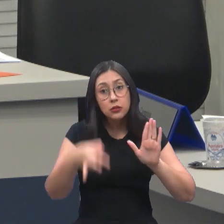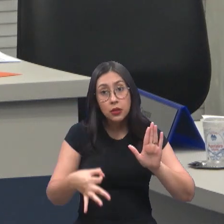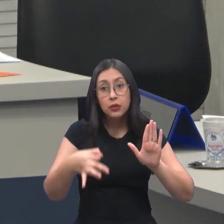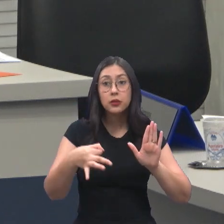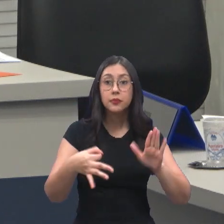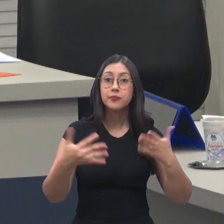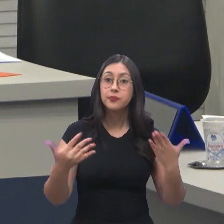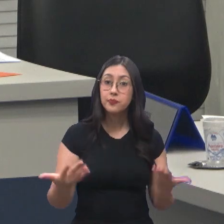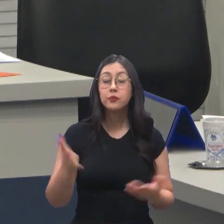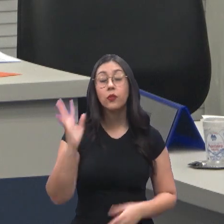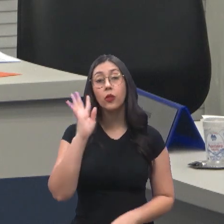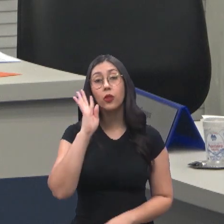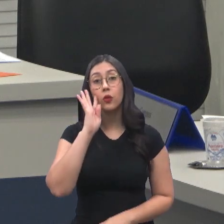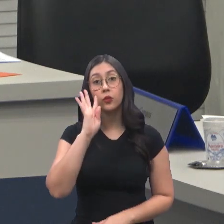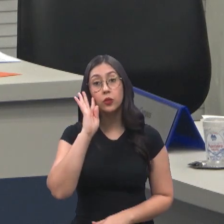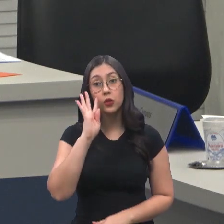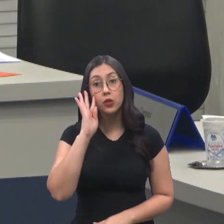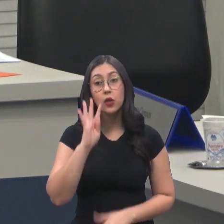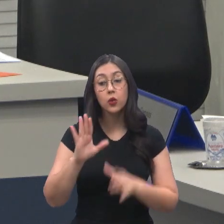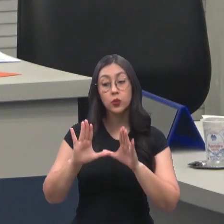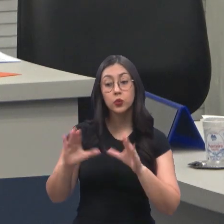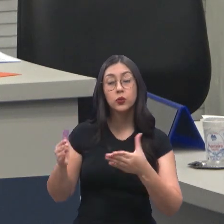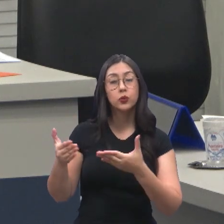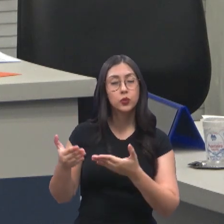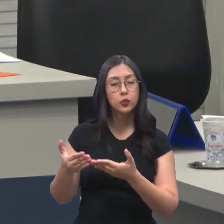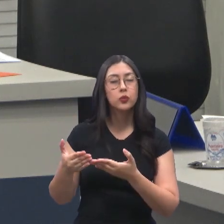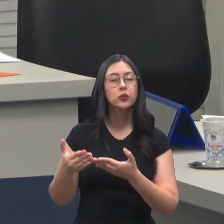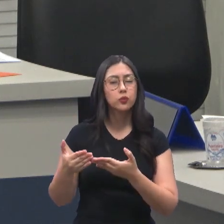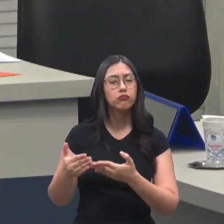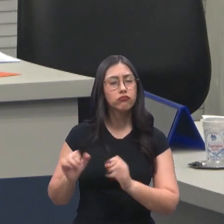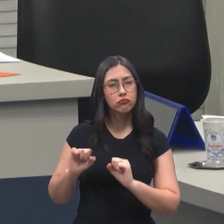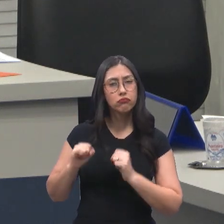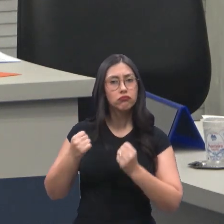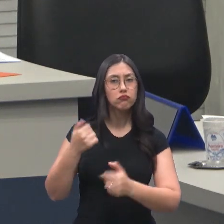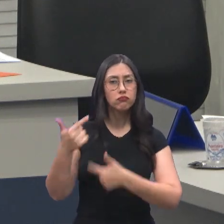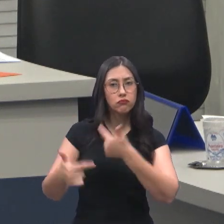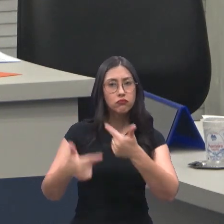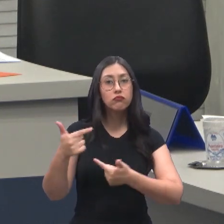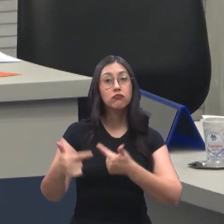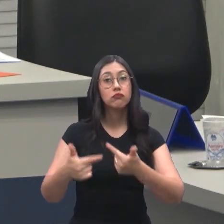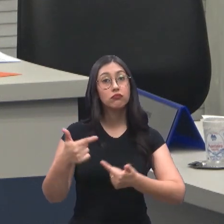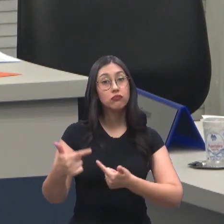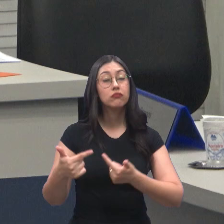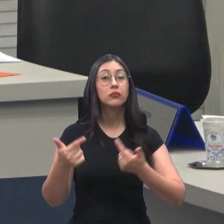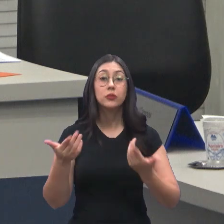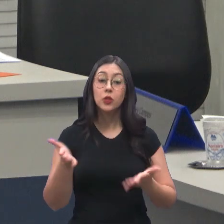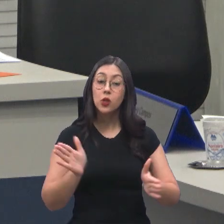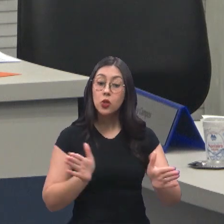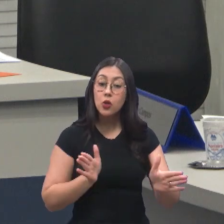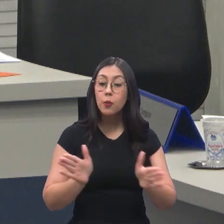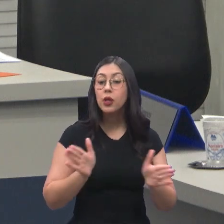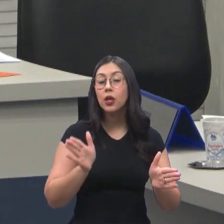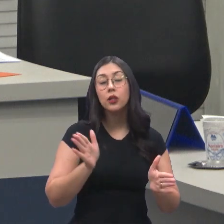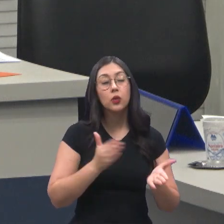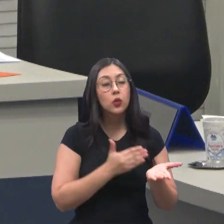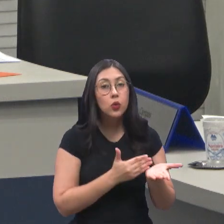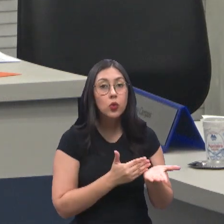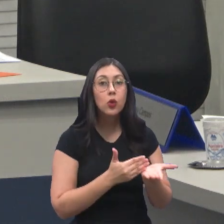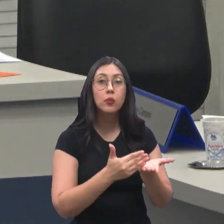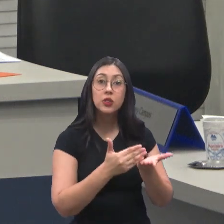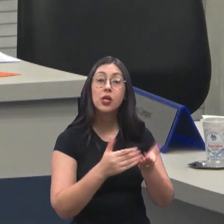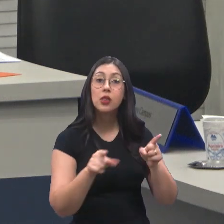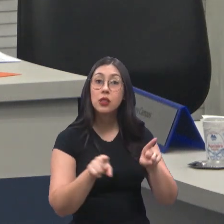eu acho bacana à frente, vamos trabalhar isso. Quem sabe, ainda nesse mandato, nós iniciaremos o plano